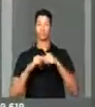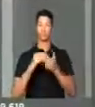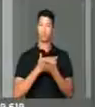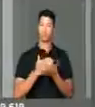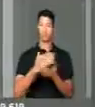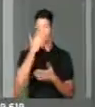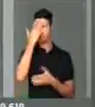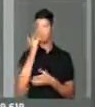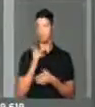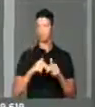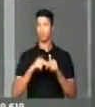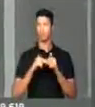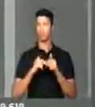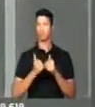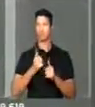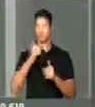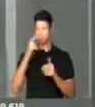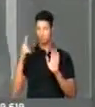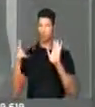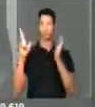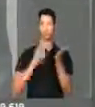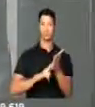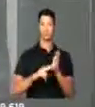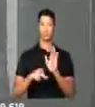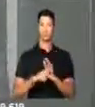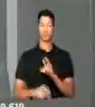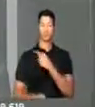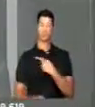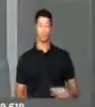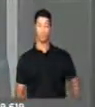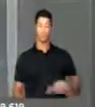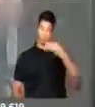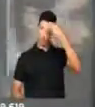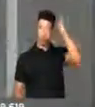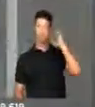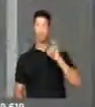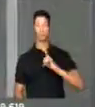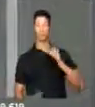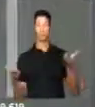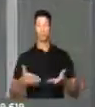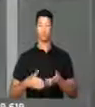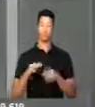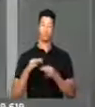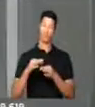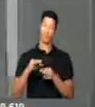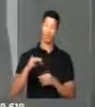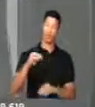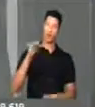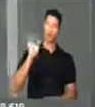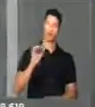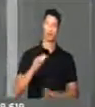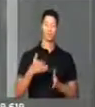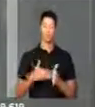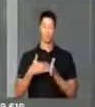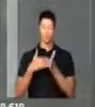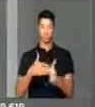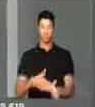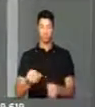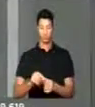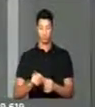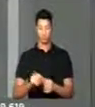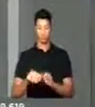amanhã, a partir da confirmação do presidente Temer, tem agora uma longa jornada no caminho de